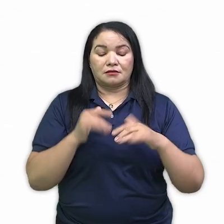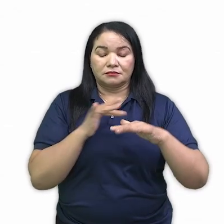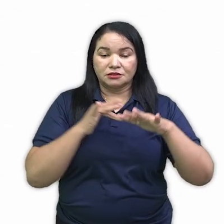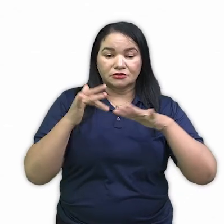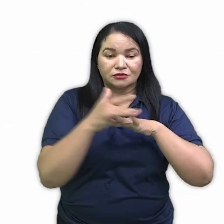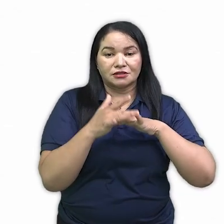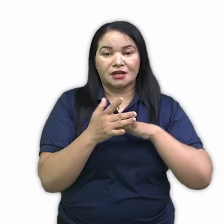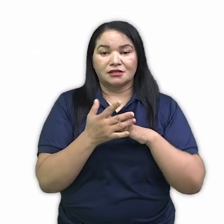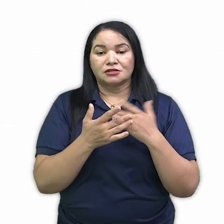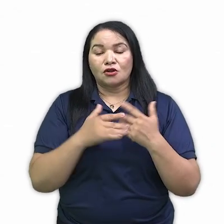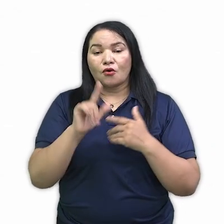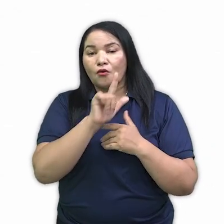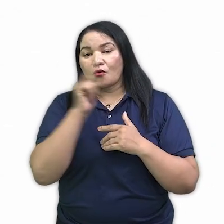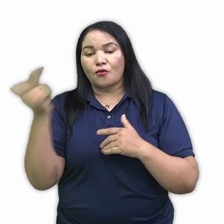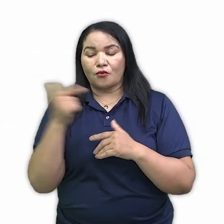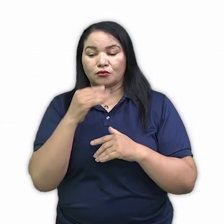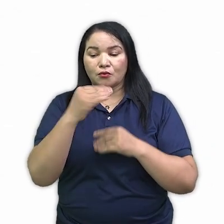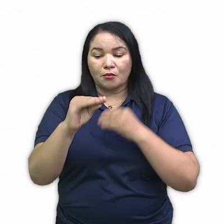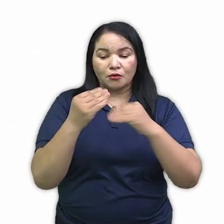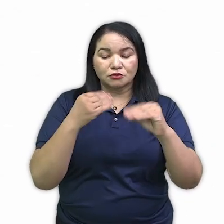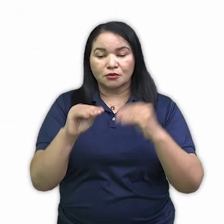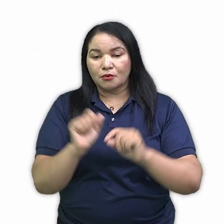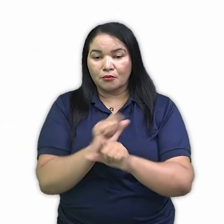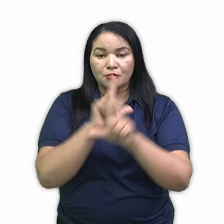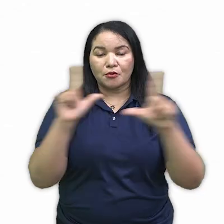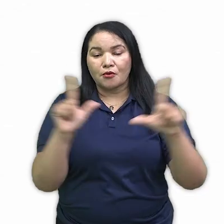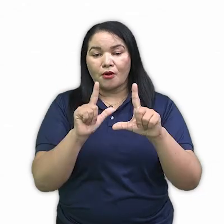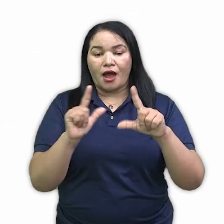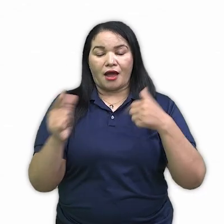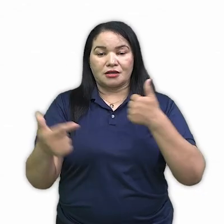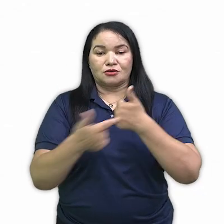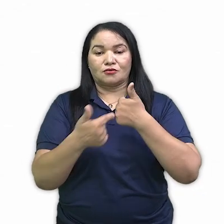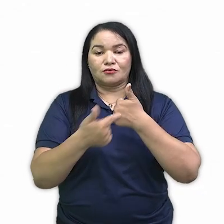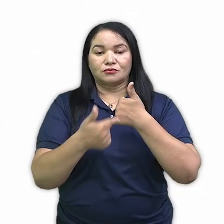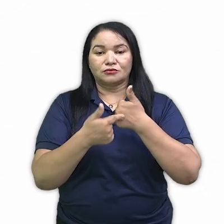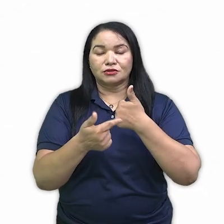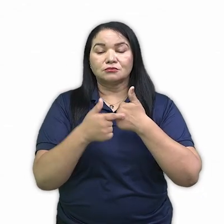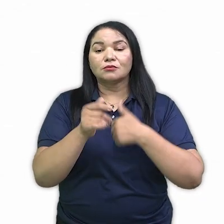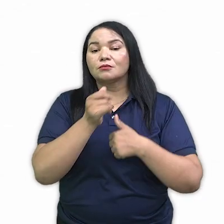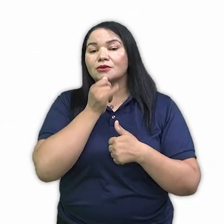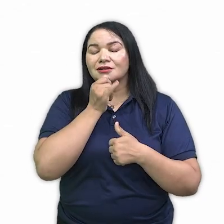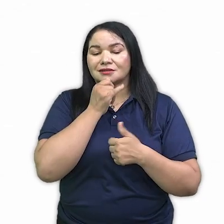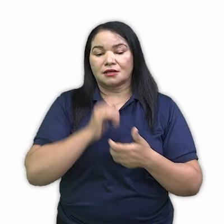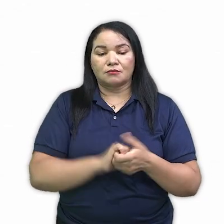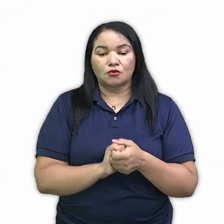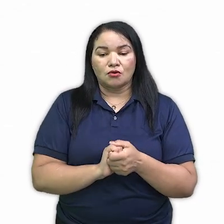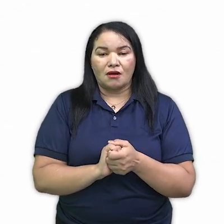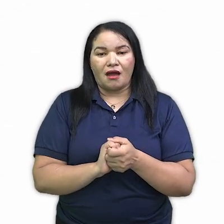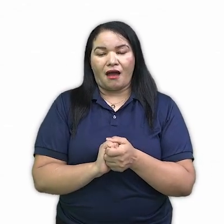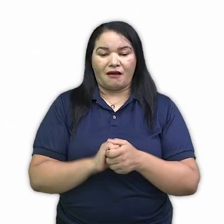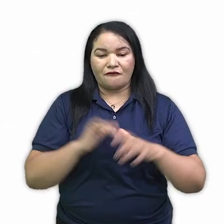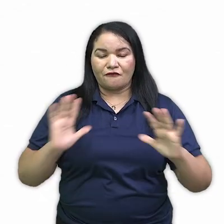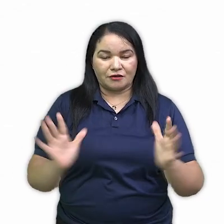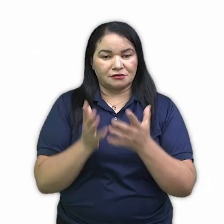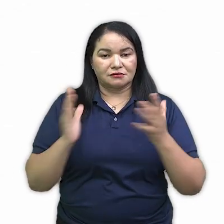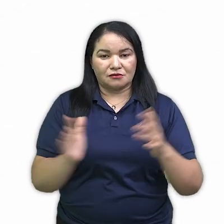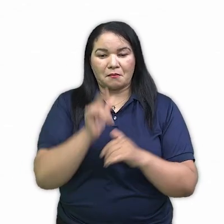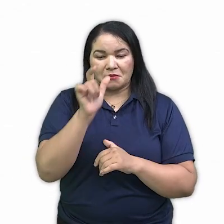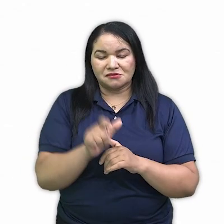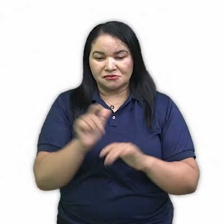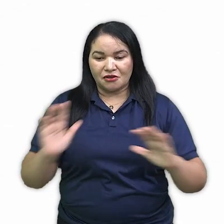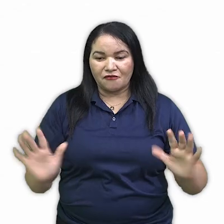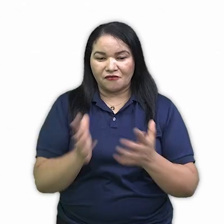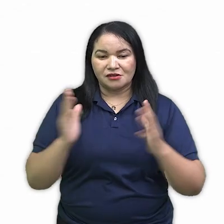curtir conteúdos de outras pessoas, como, por exemplo, os influenciadores digitais, que hoje é moda, né?